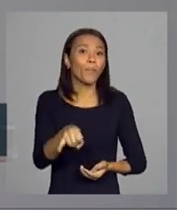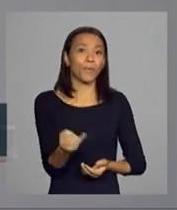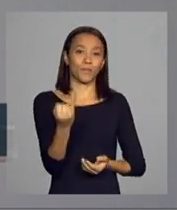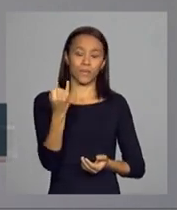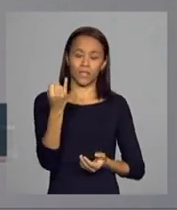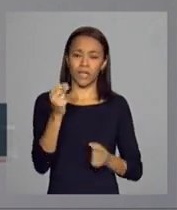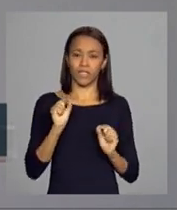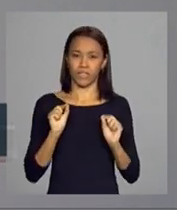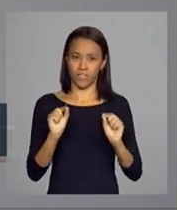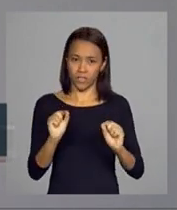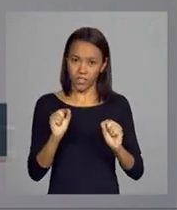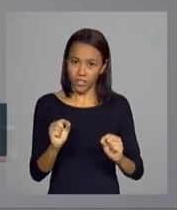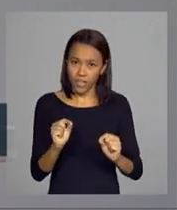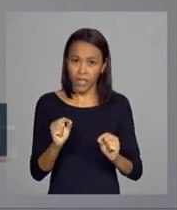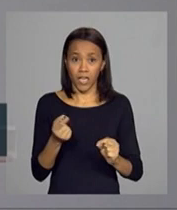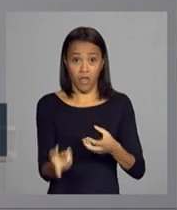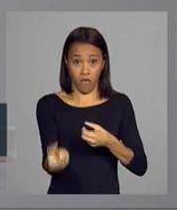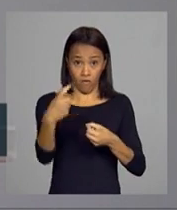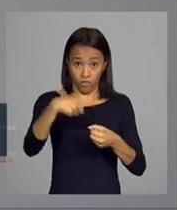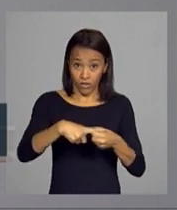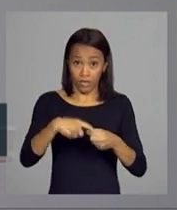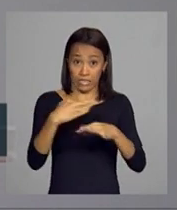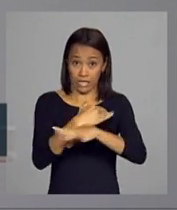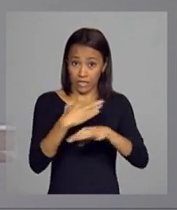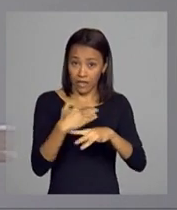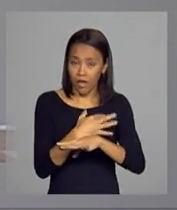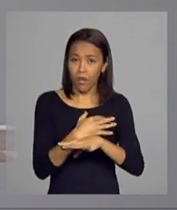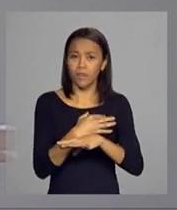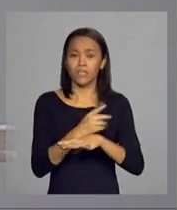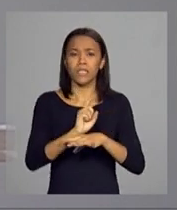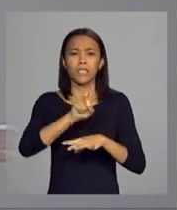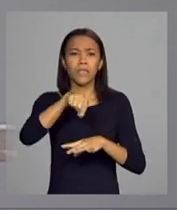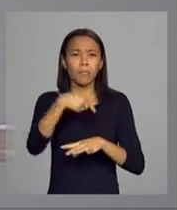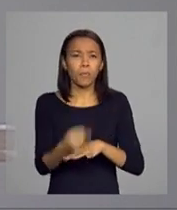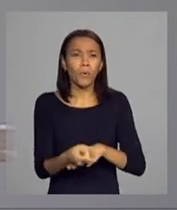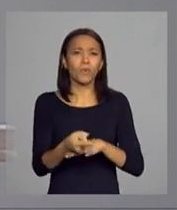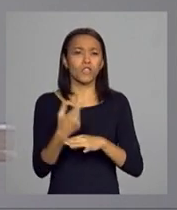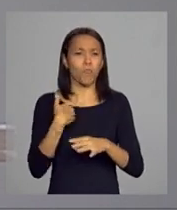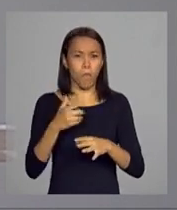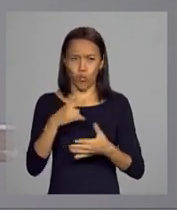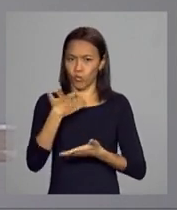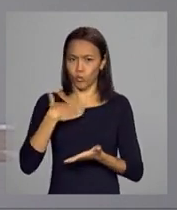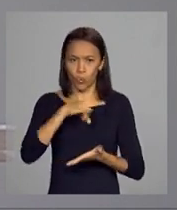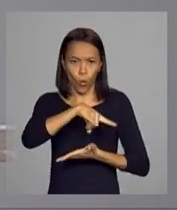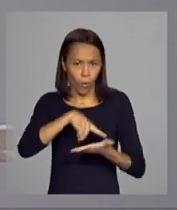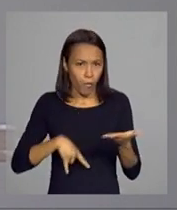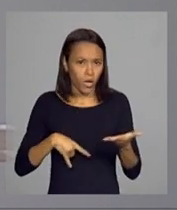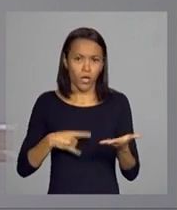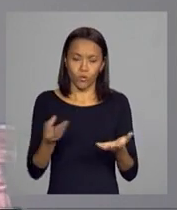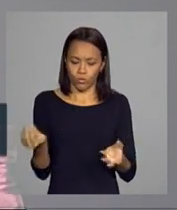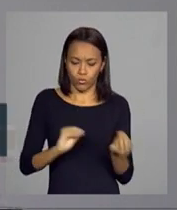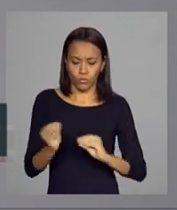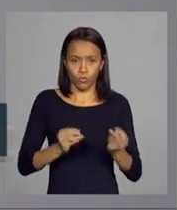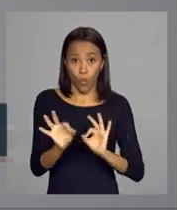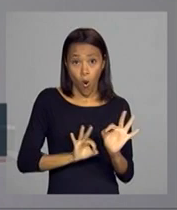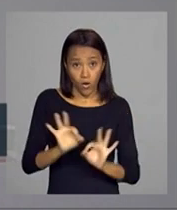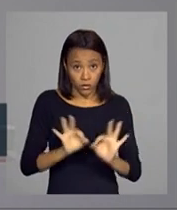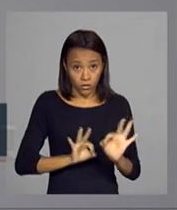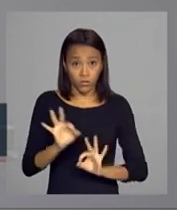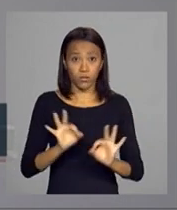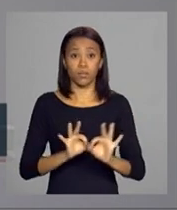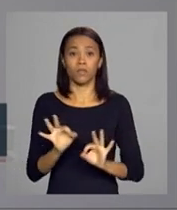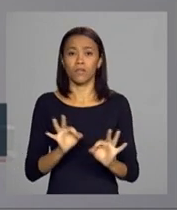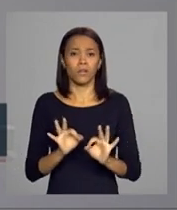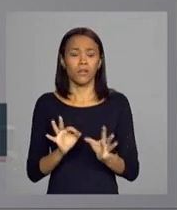de chegar, retornando à cidade, fui dar um encaminhamento à minha documentação, né, de alguma forma,